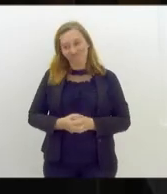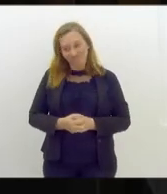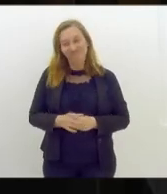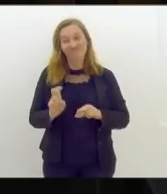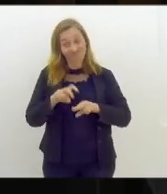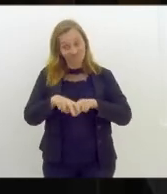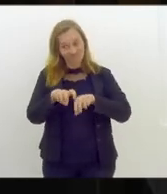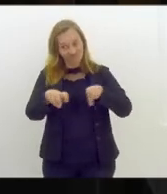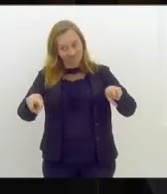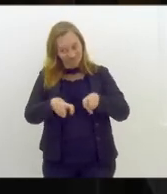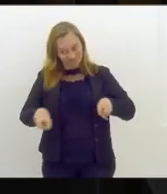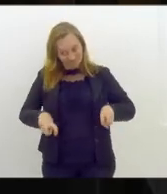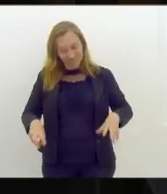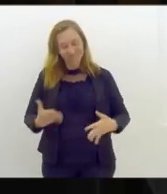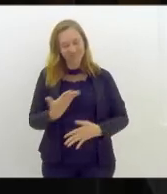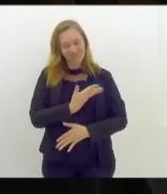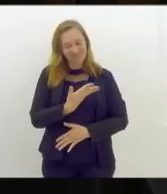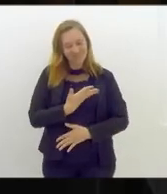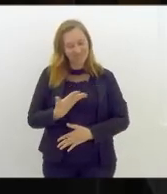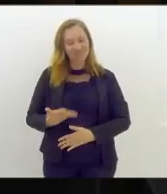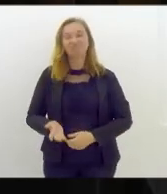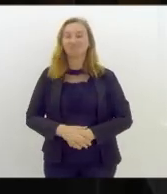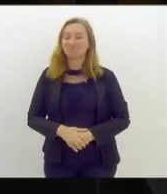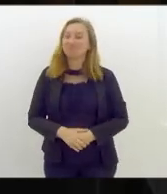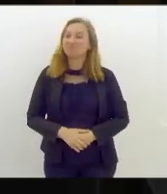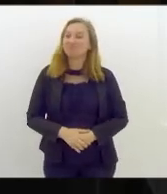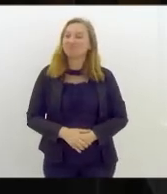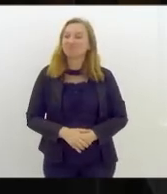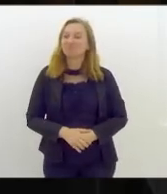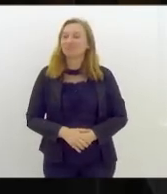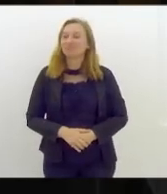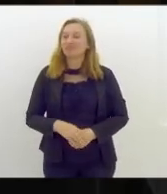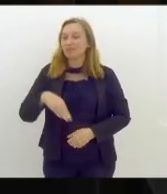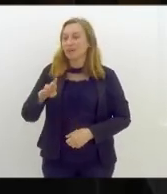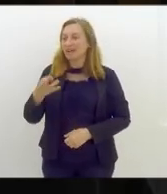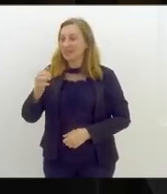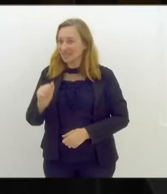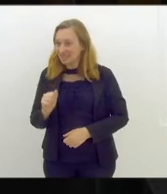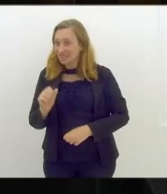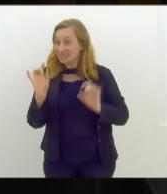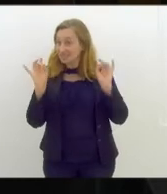sentados, todas pessoas queridas do coração. Né? Minhas madrinhas, mais do que